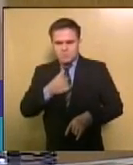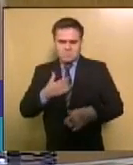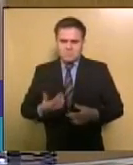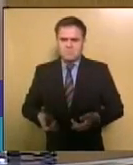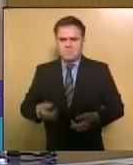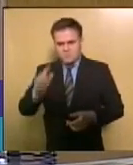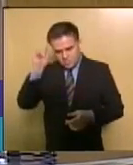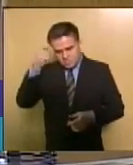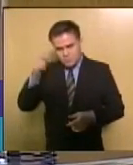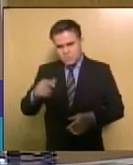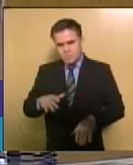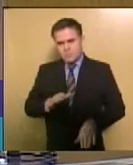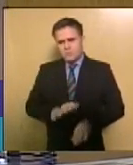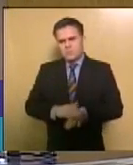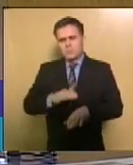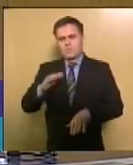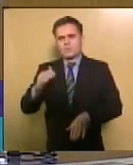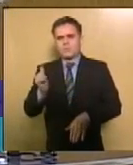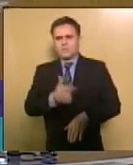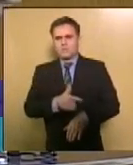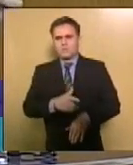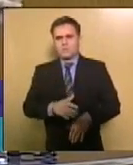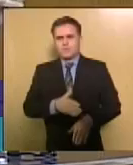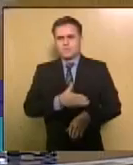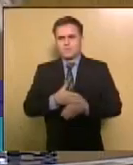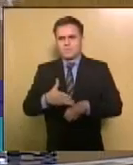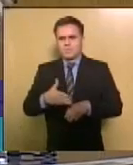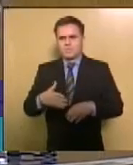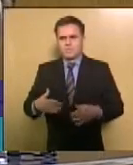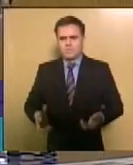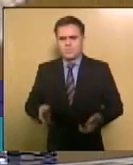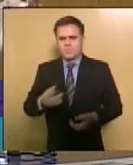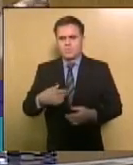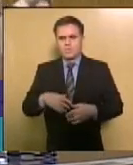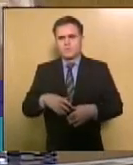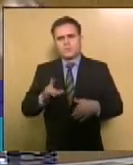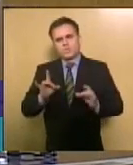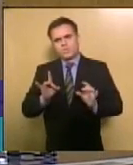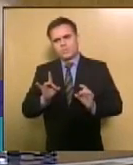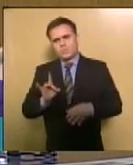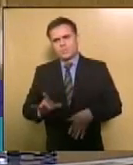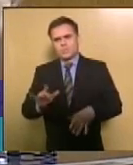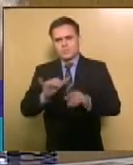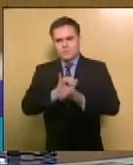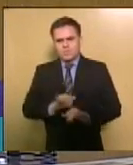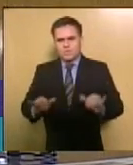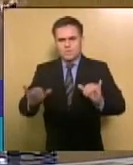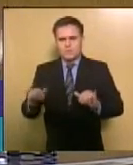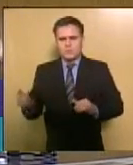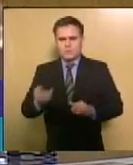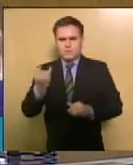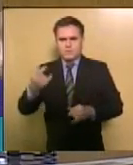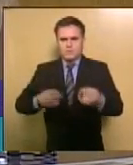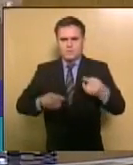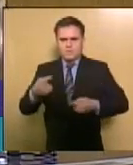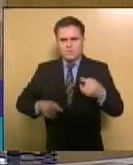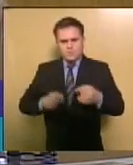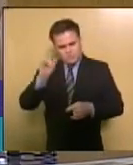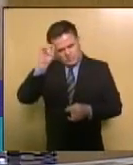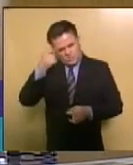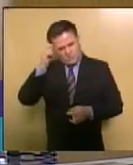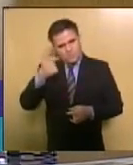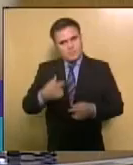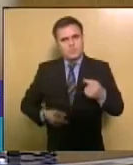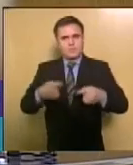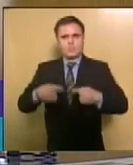negros ainda morrem mais do que os brancos só pra gente reforçar a importância da gente debater a questão racial quando a gente fala de